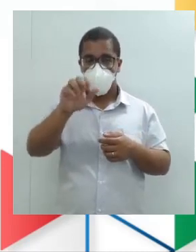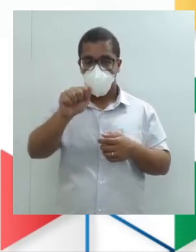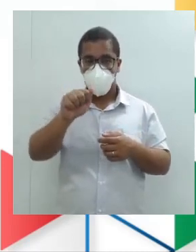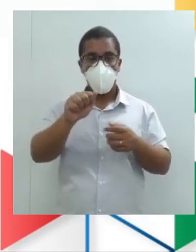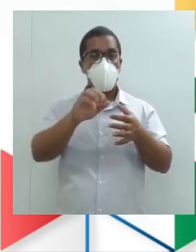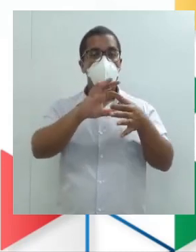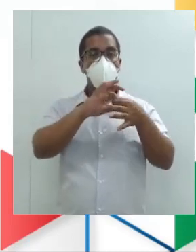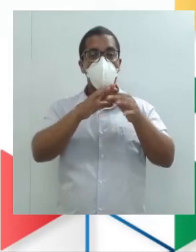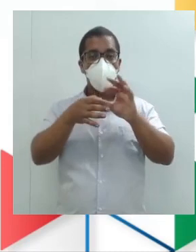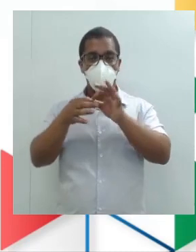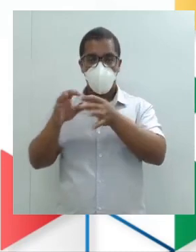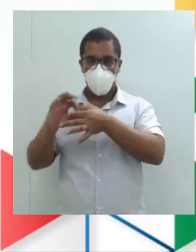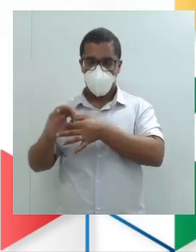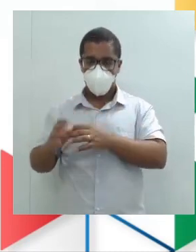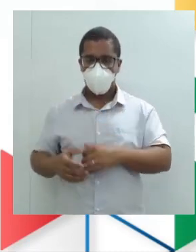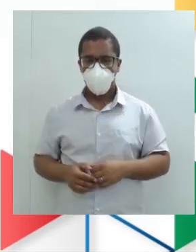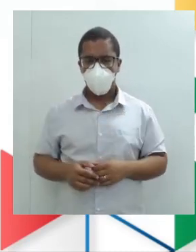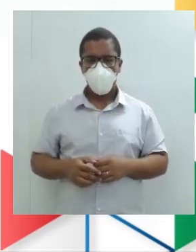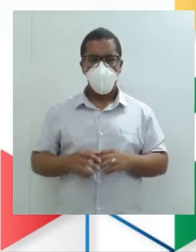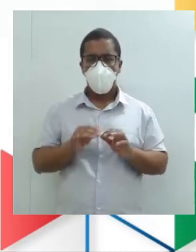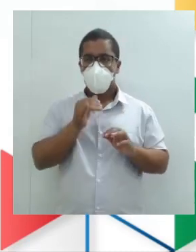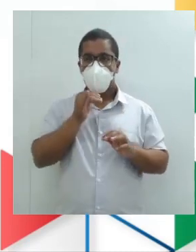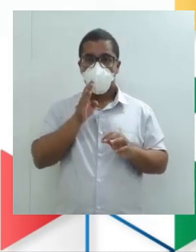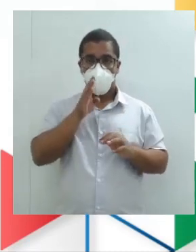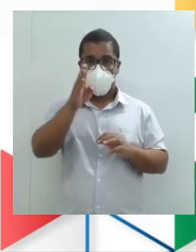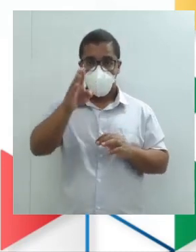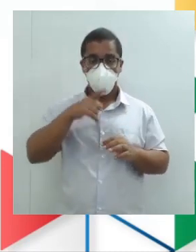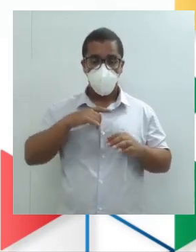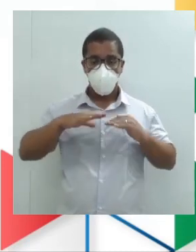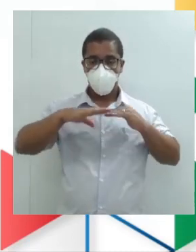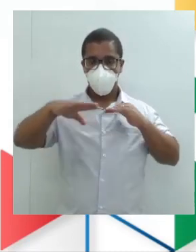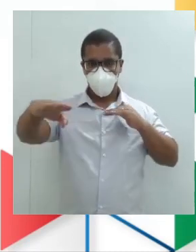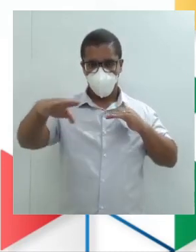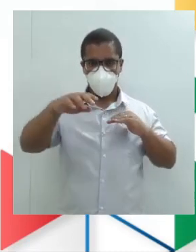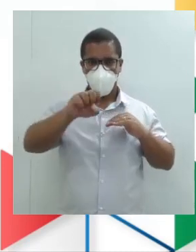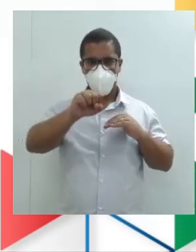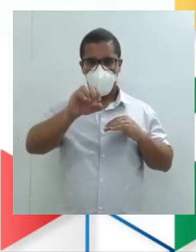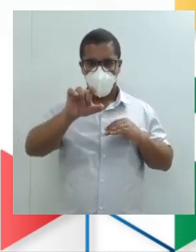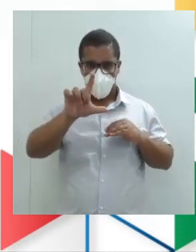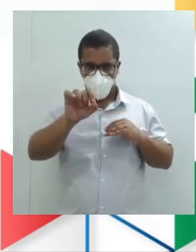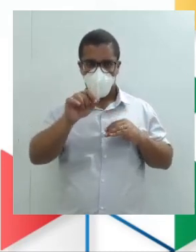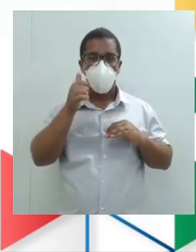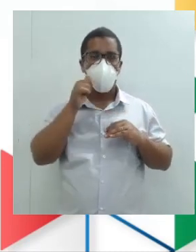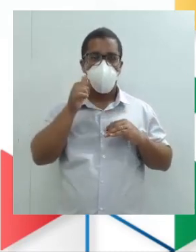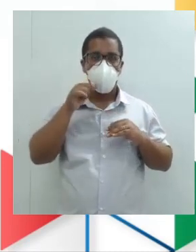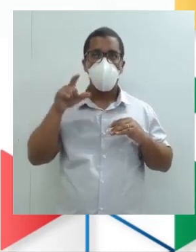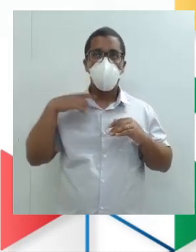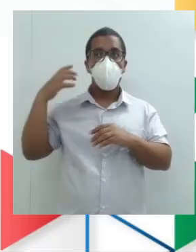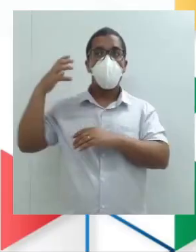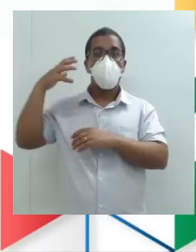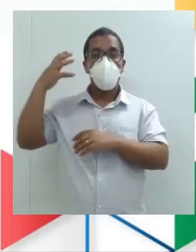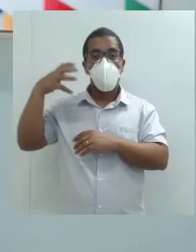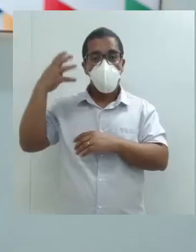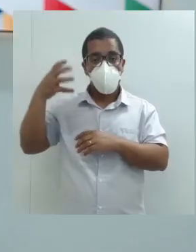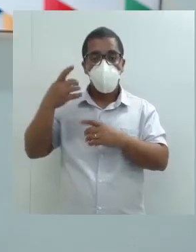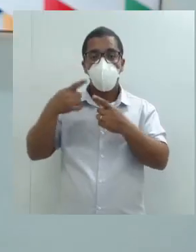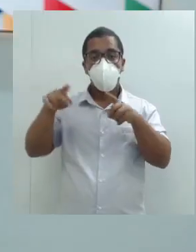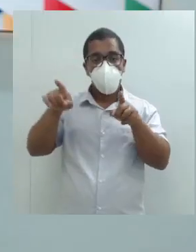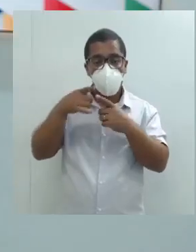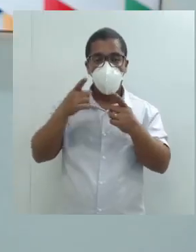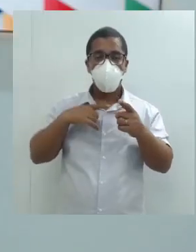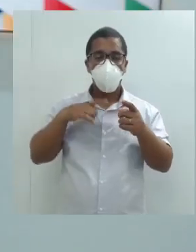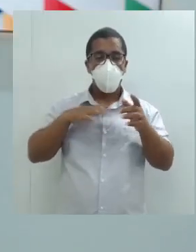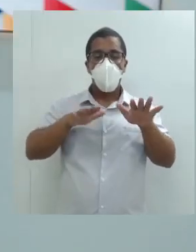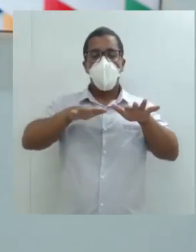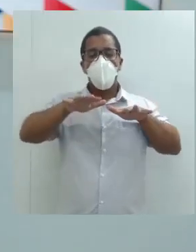lá para a prova do solo, por exemplo, as mulheres colocam música, elas fazem a